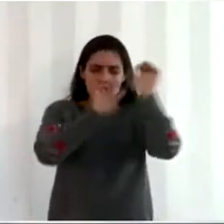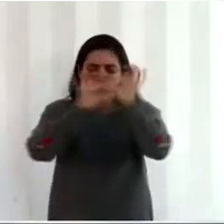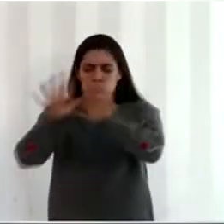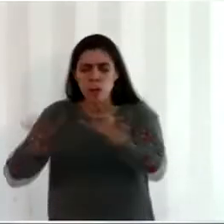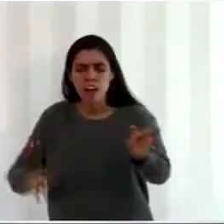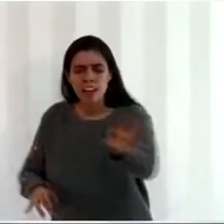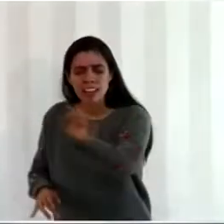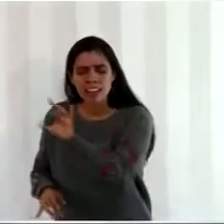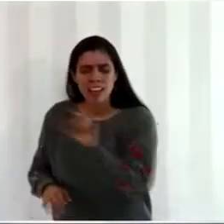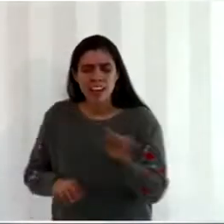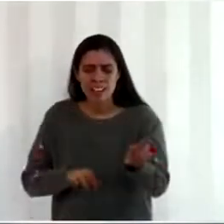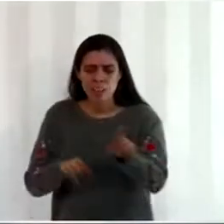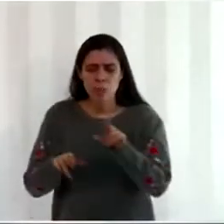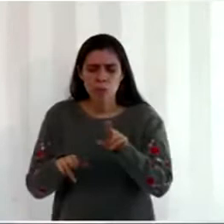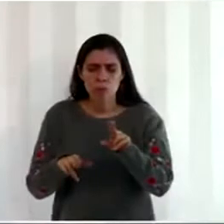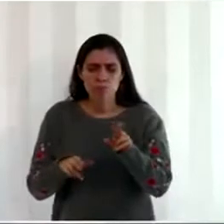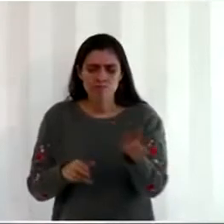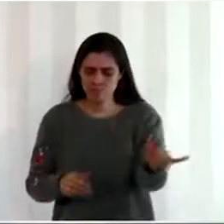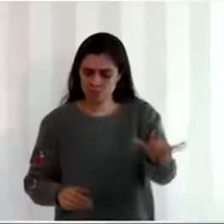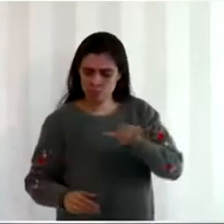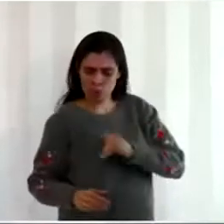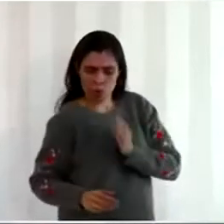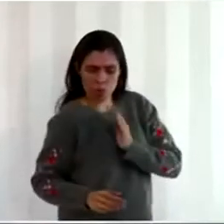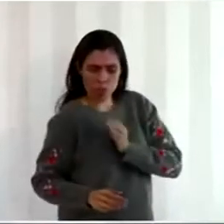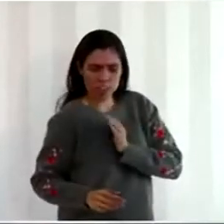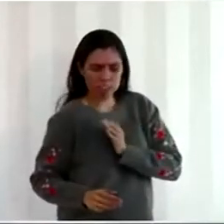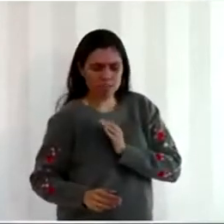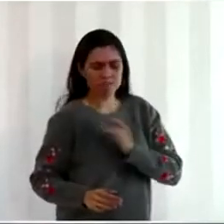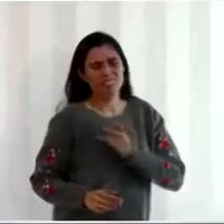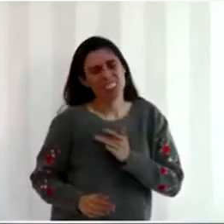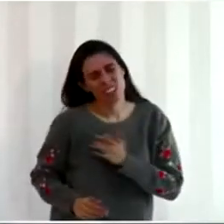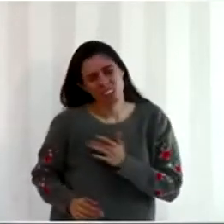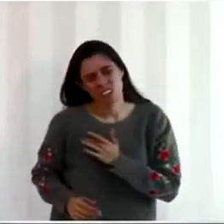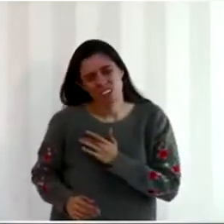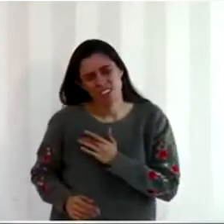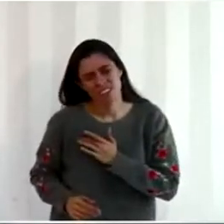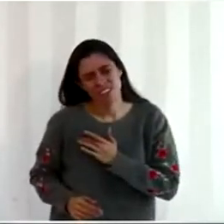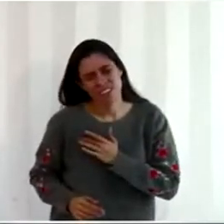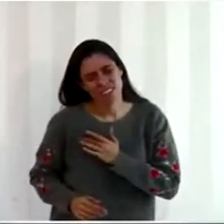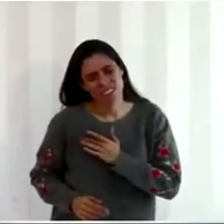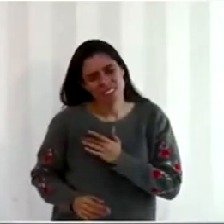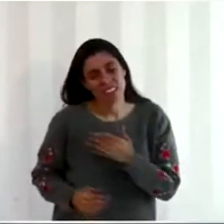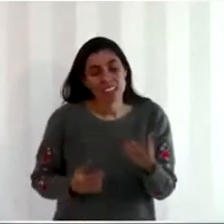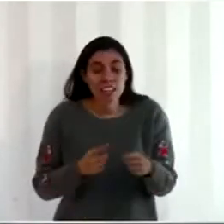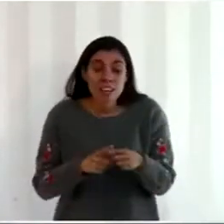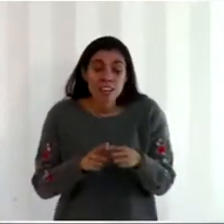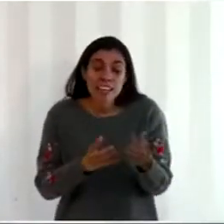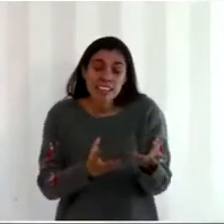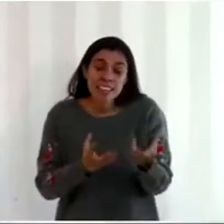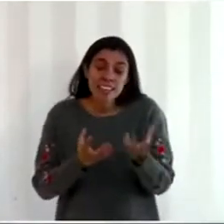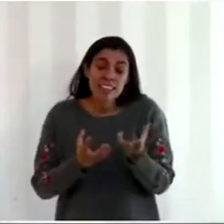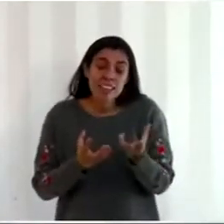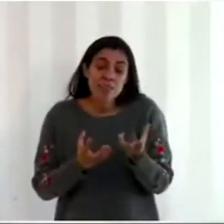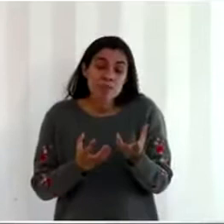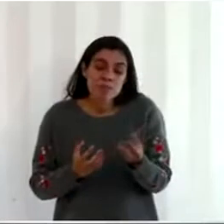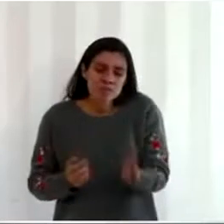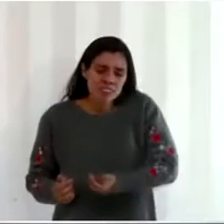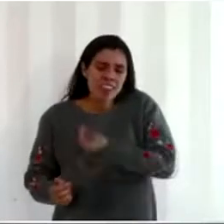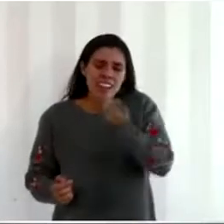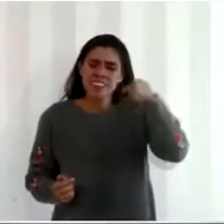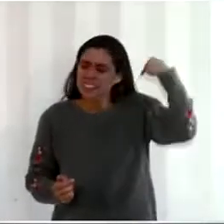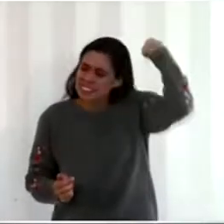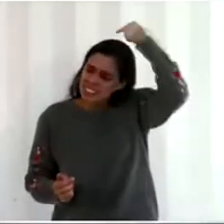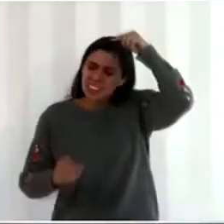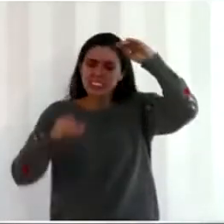nosso coração, ó Deus, tenha misericórdia de nós. Queremos, ó Deus, viver uma vida de santidade, de